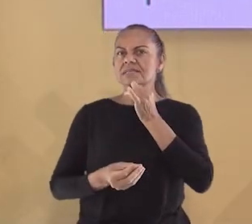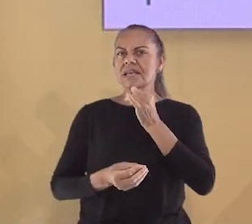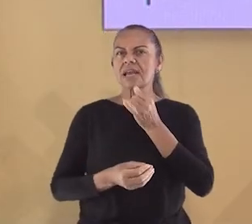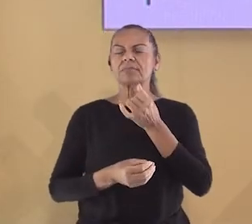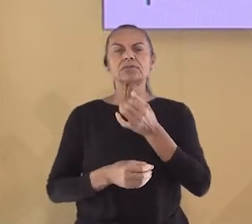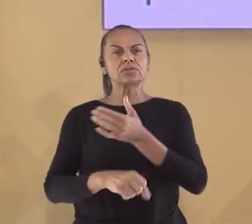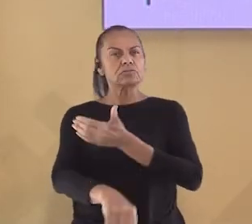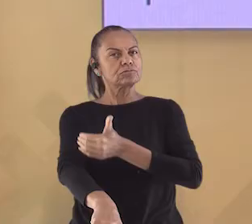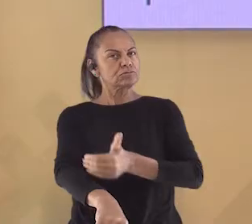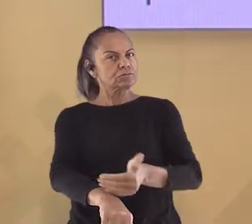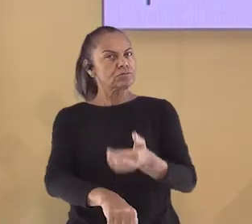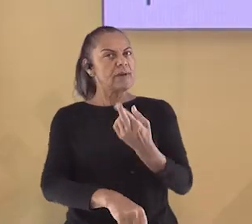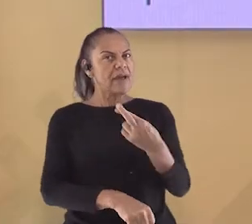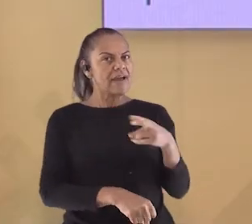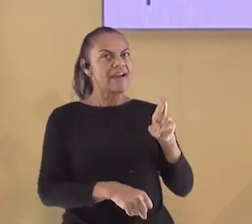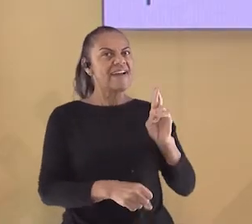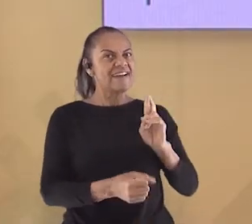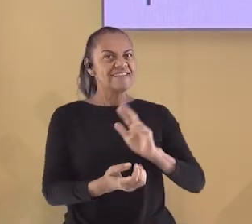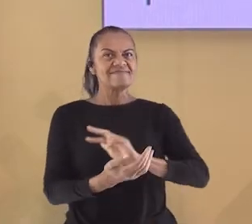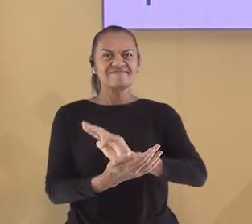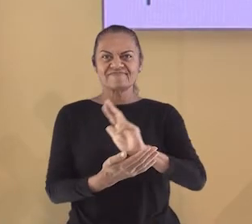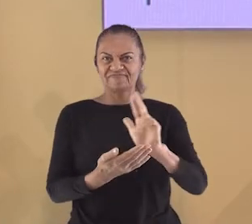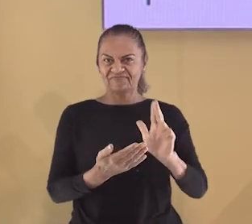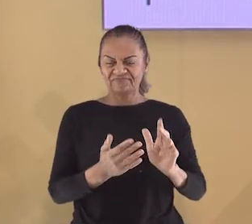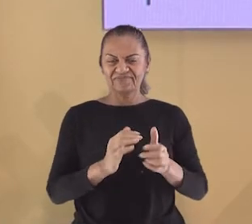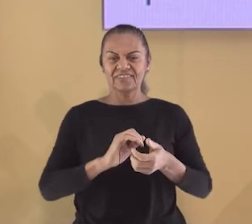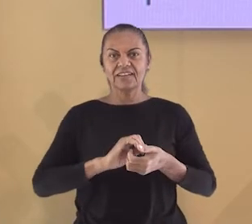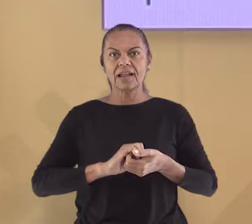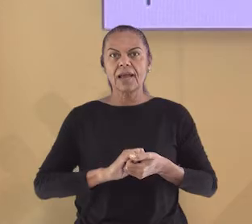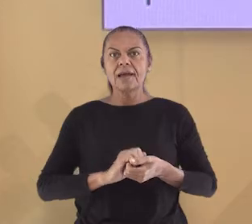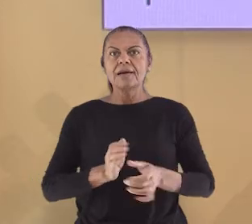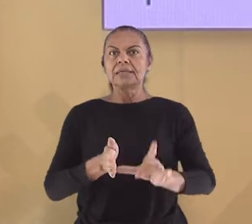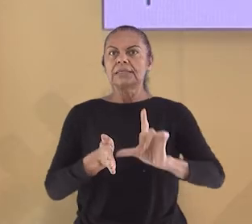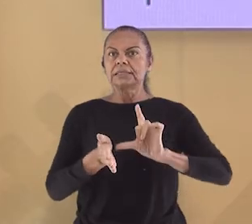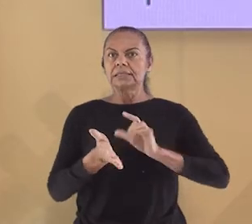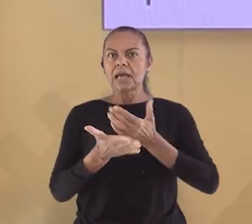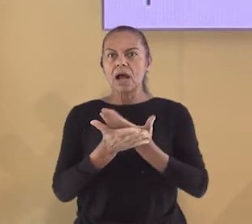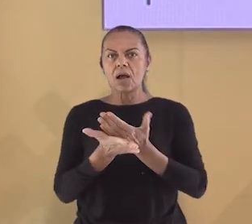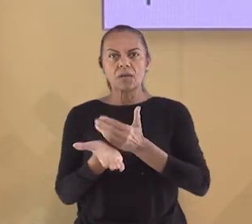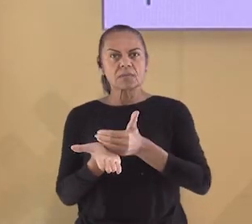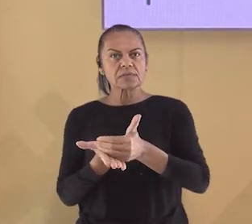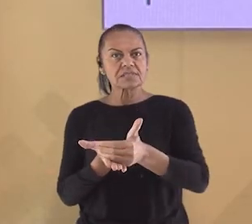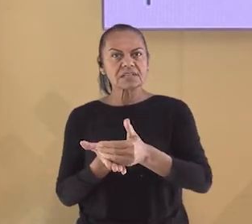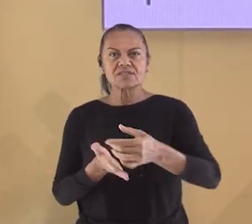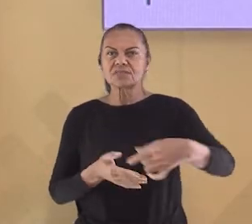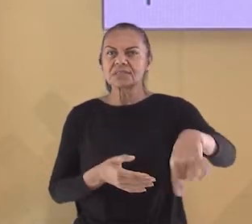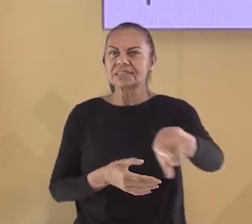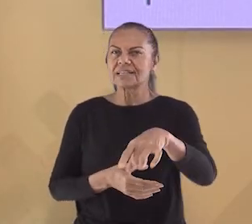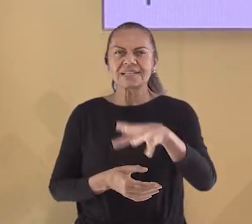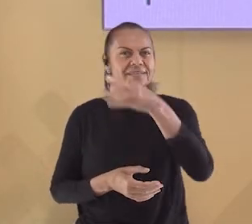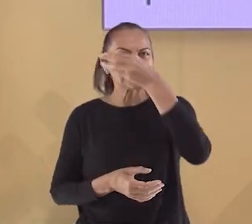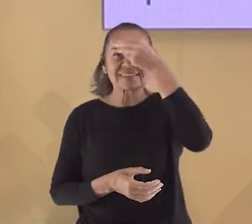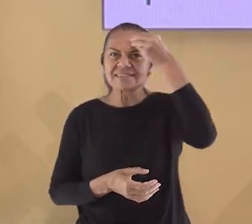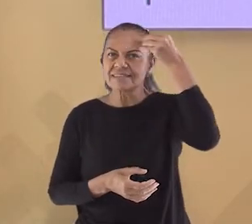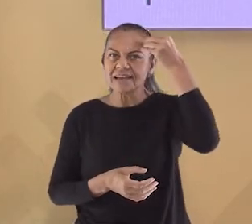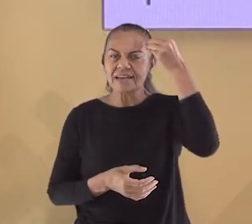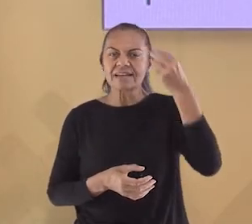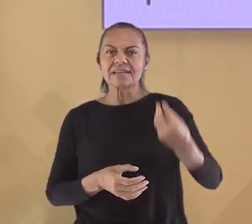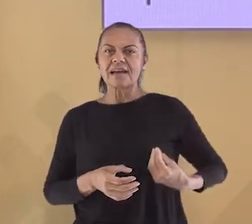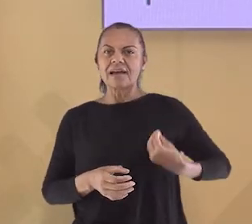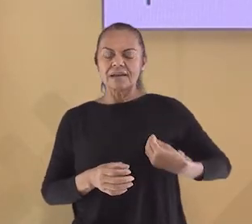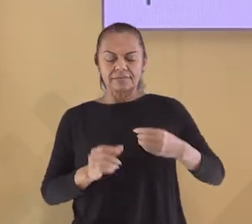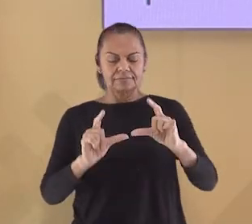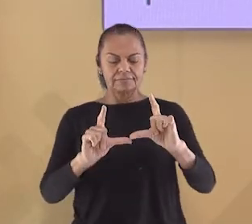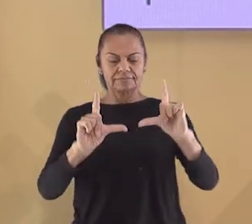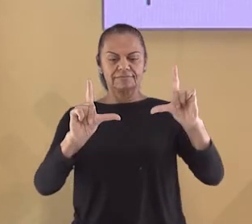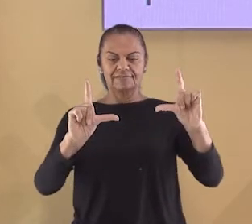realizados em diferentes religiões. Antes de iniciar a nossa aula, você não pode esquecer de registrar a sua presença usando esse